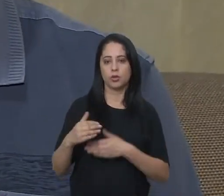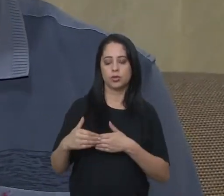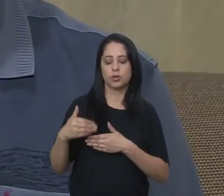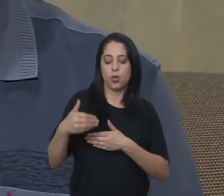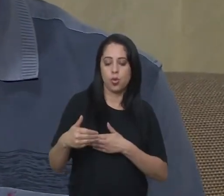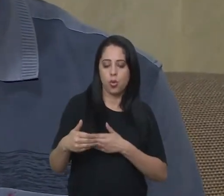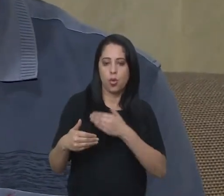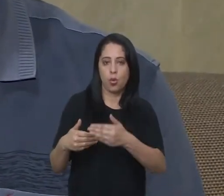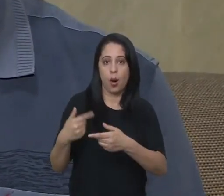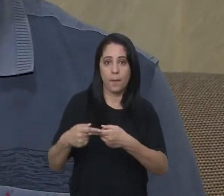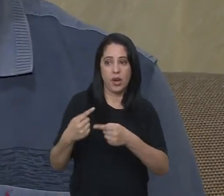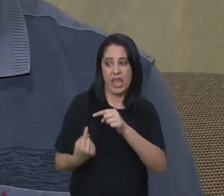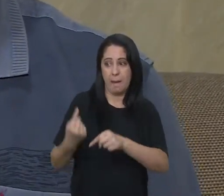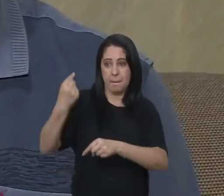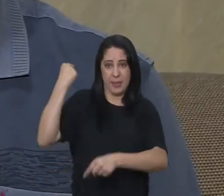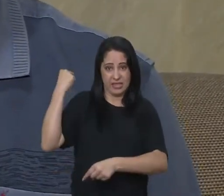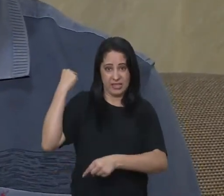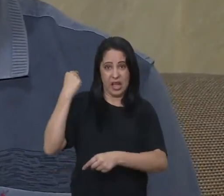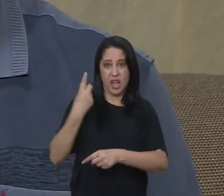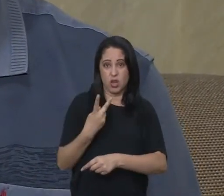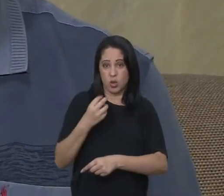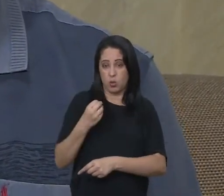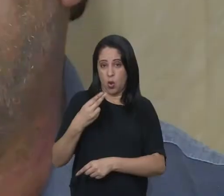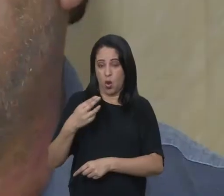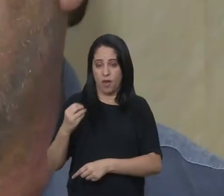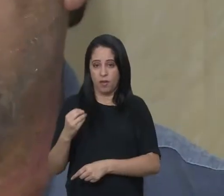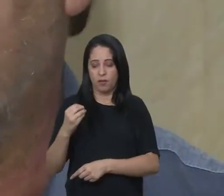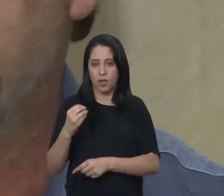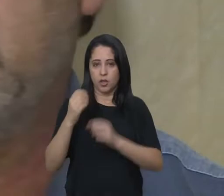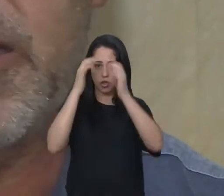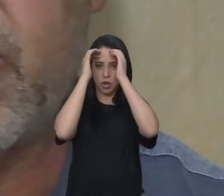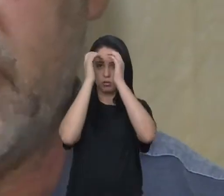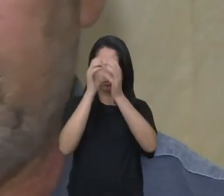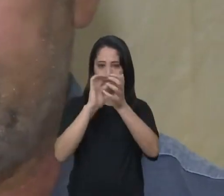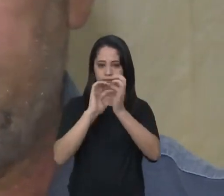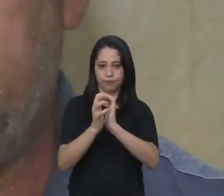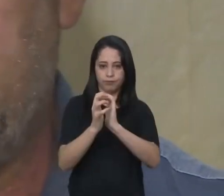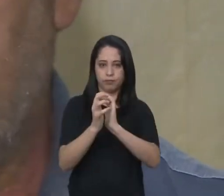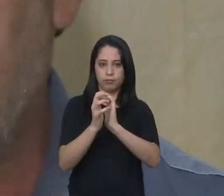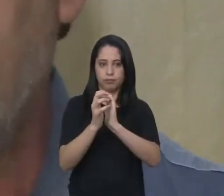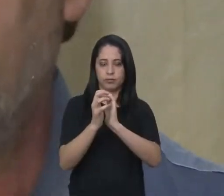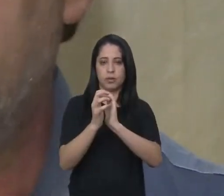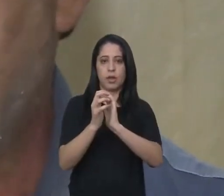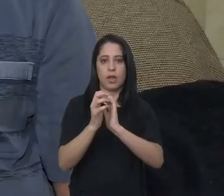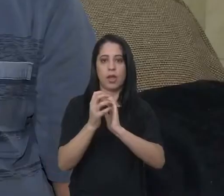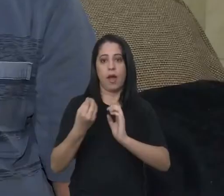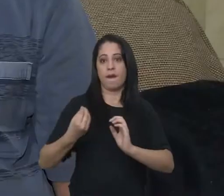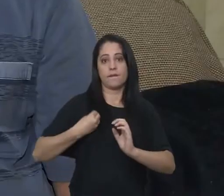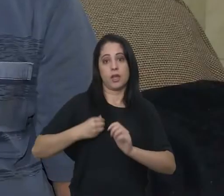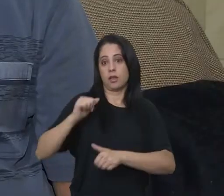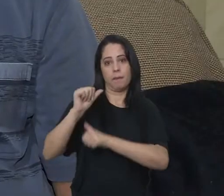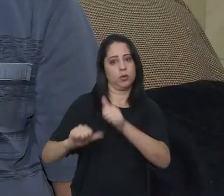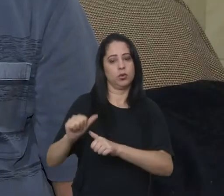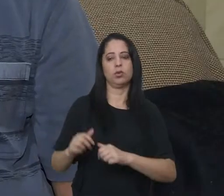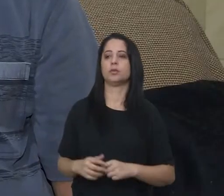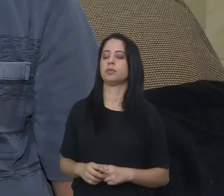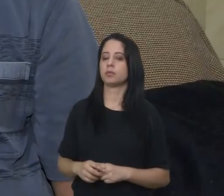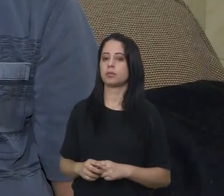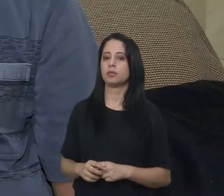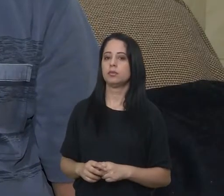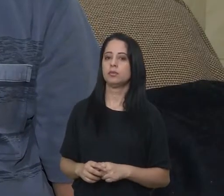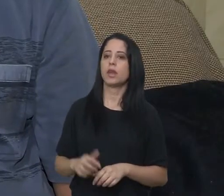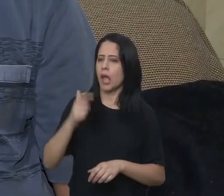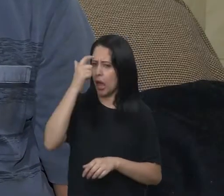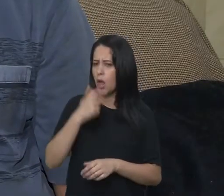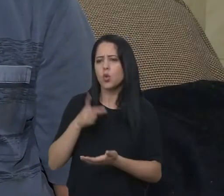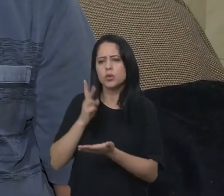vez. Depois que sofreu um AVC no ano de 2020, o seu dia a dia nunca mais foi o mesmo. Em 2020, aliás,